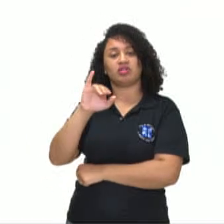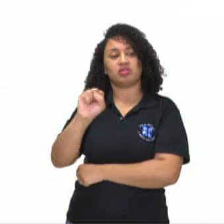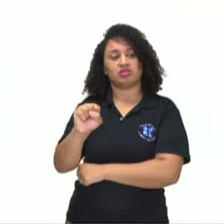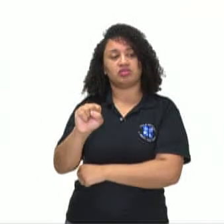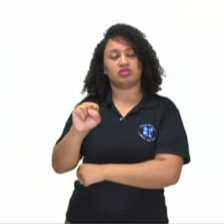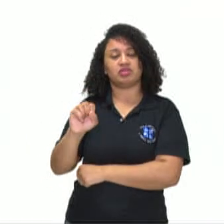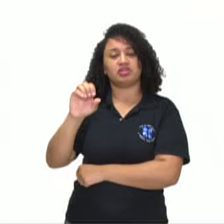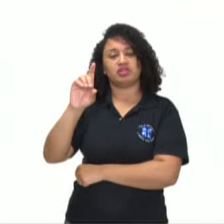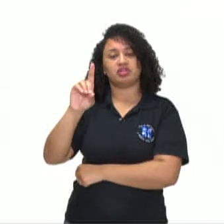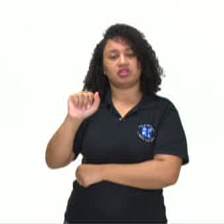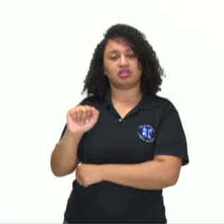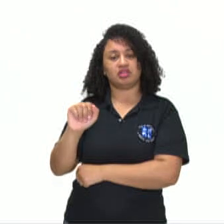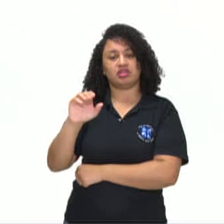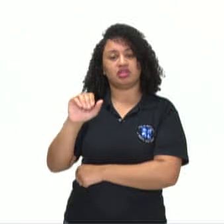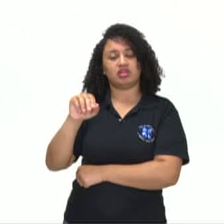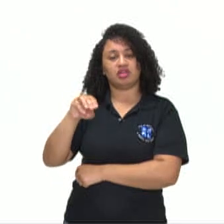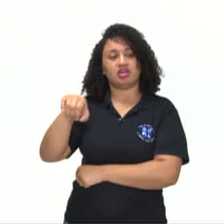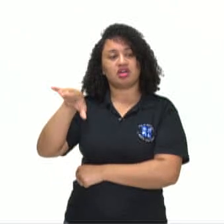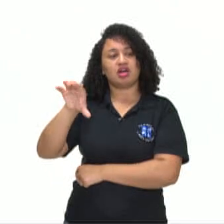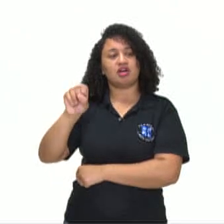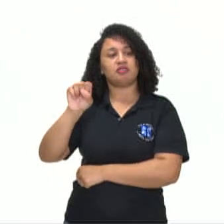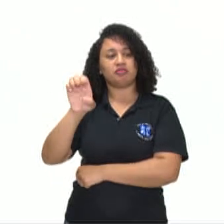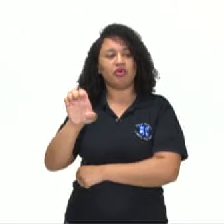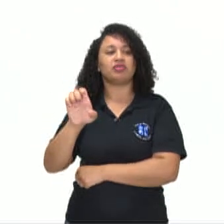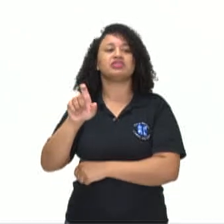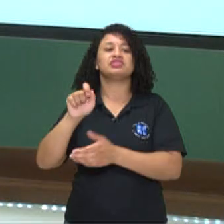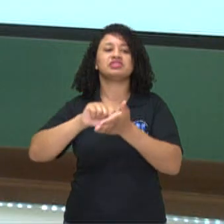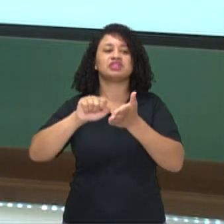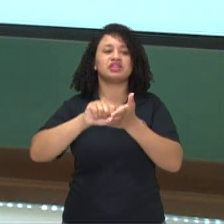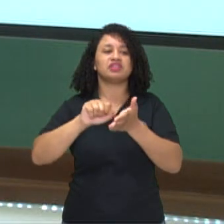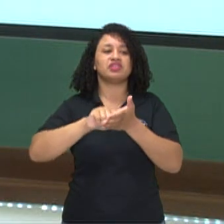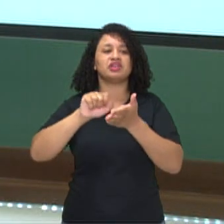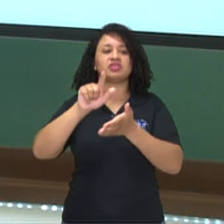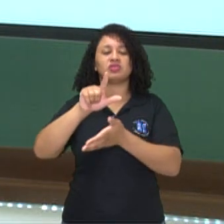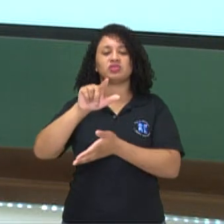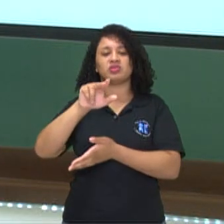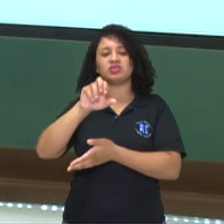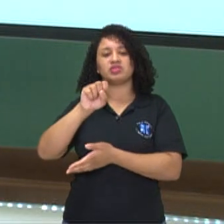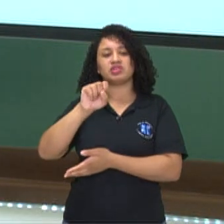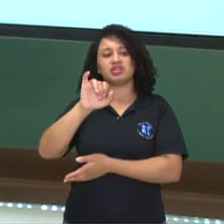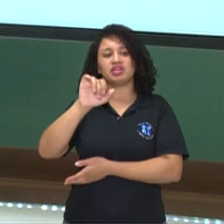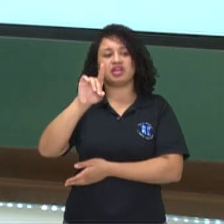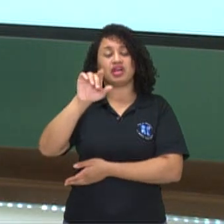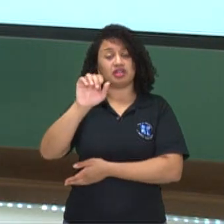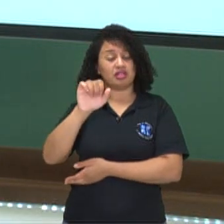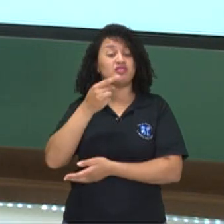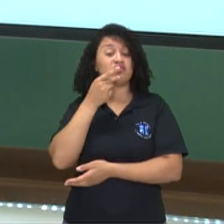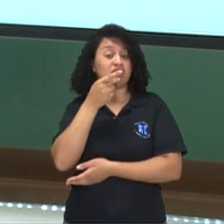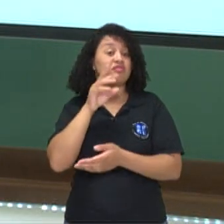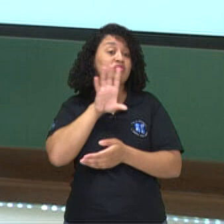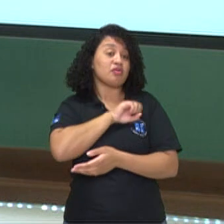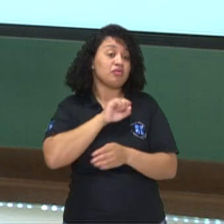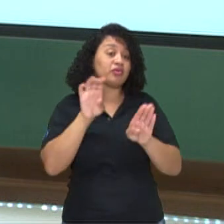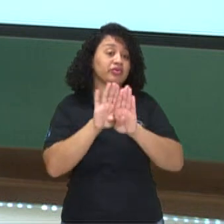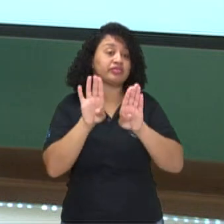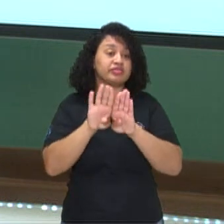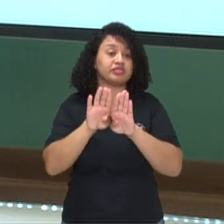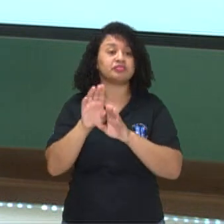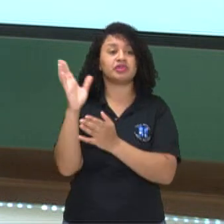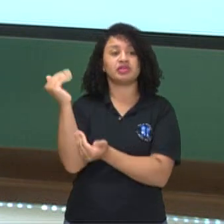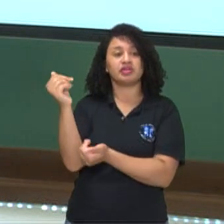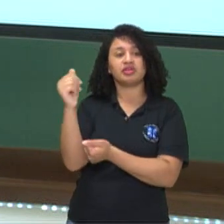os Lusíadas, o amor é fogo que arde sem doer, né? Também falando do amor. Nós vamos ter na Espanha Miguel de Cervantes com